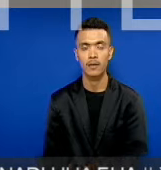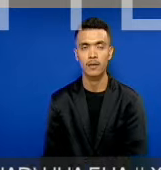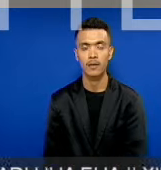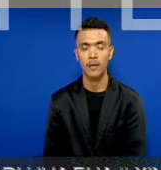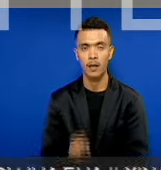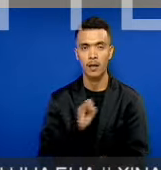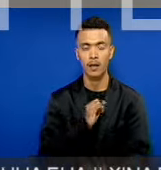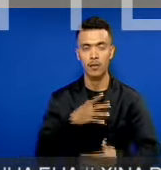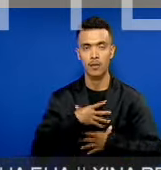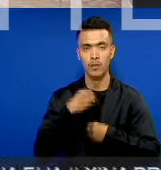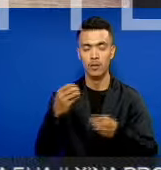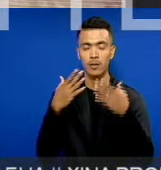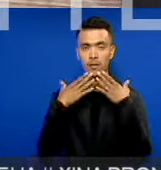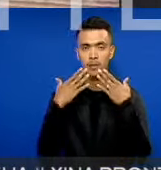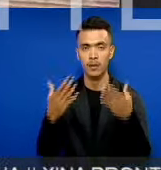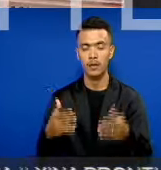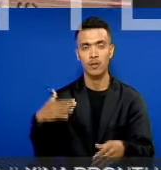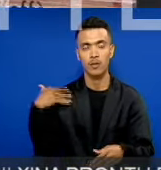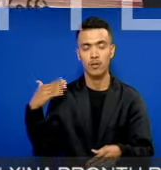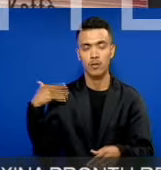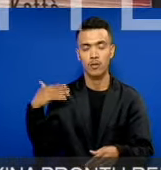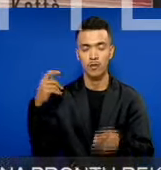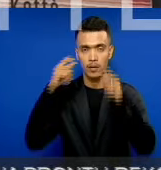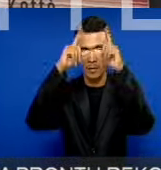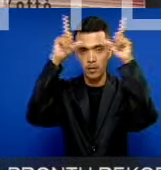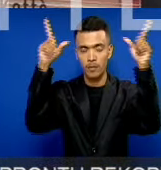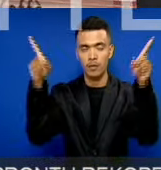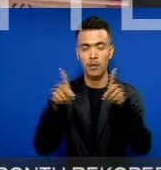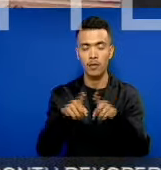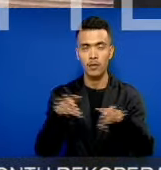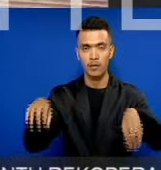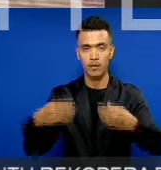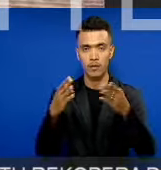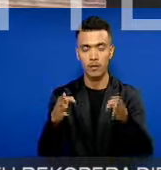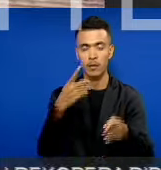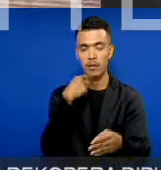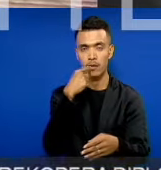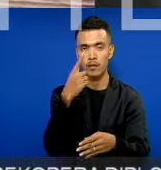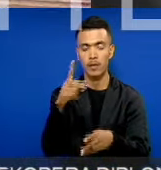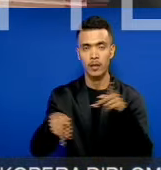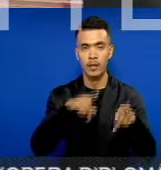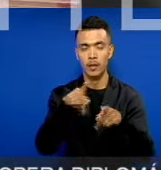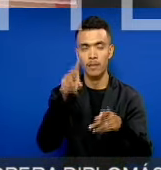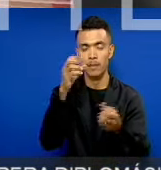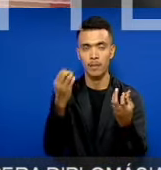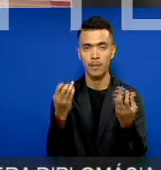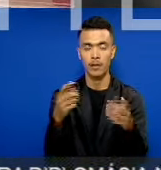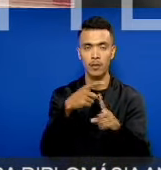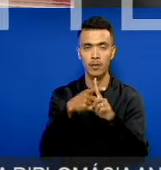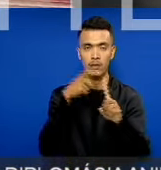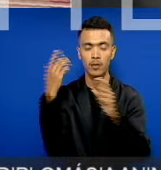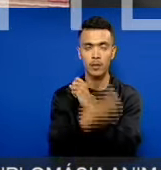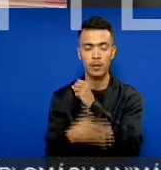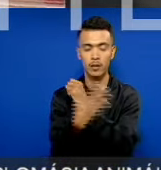I like it. Thank you, thank you. For insight, Timor Wangida nebe hanesam barista haktuir katak. Emma rihun racing husina saung atus ida racing